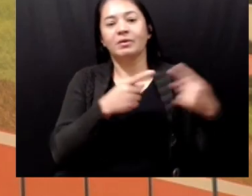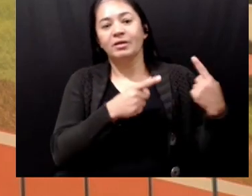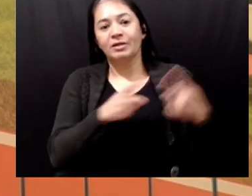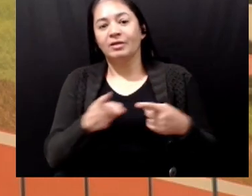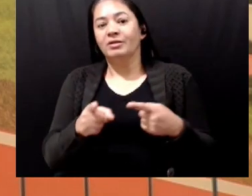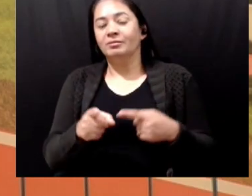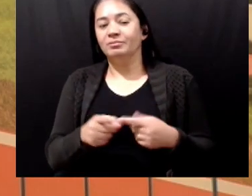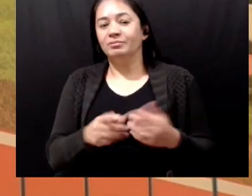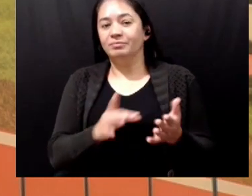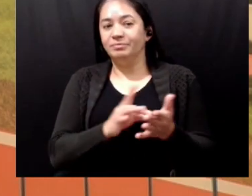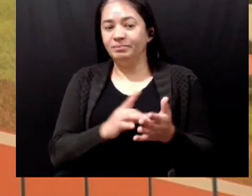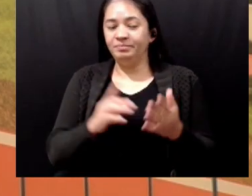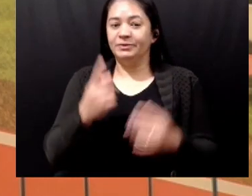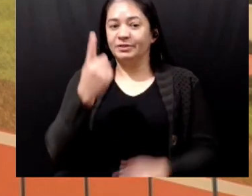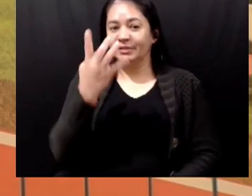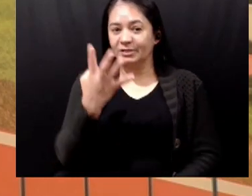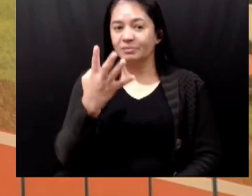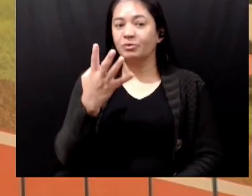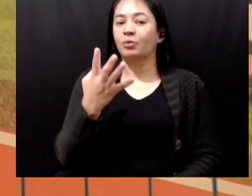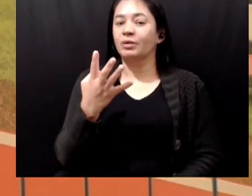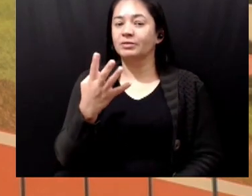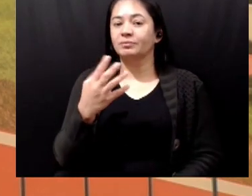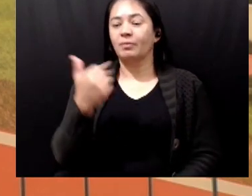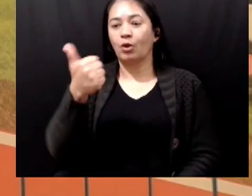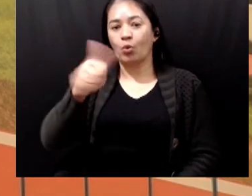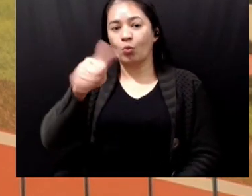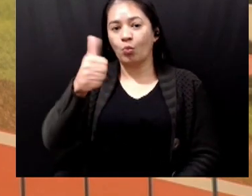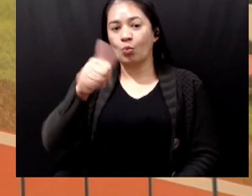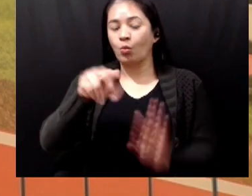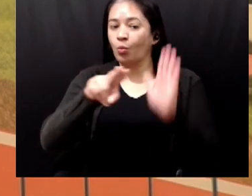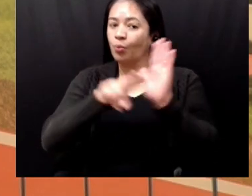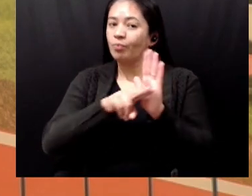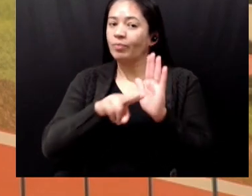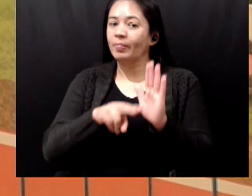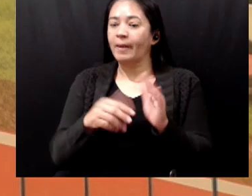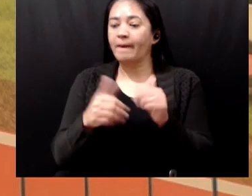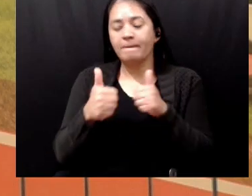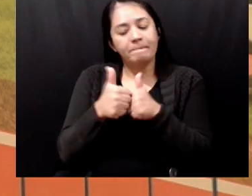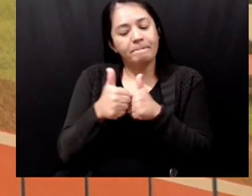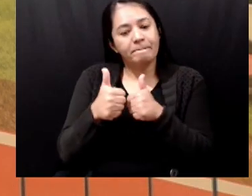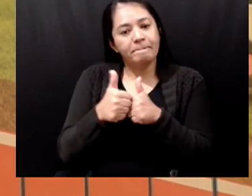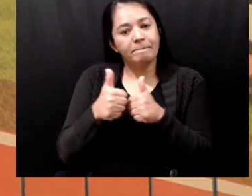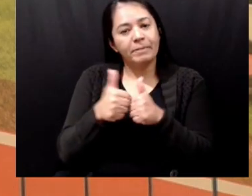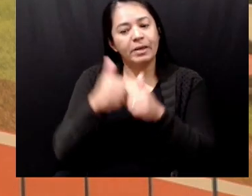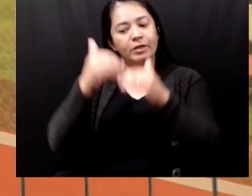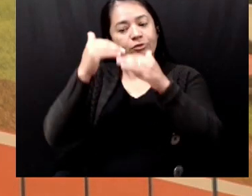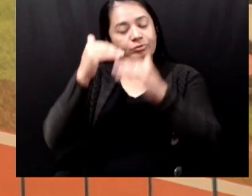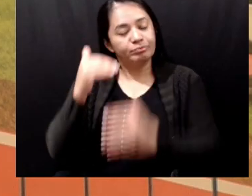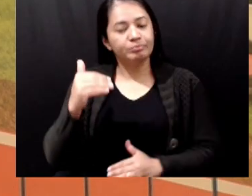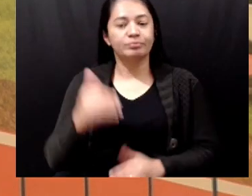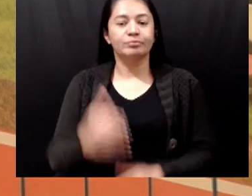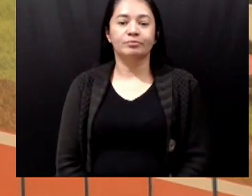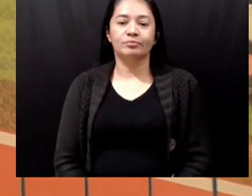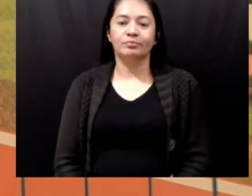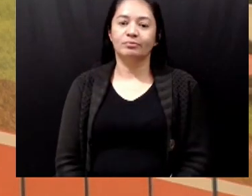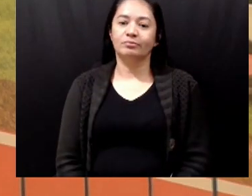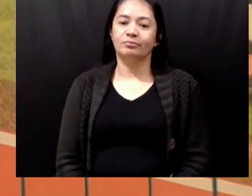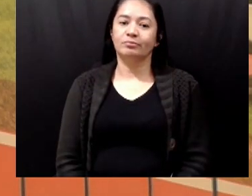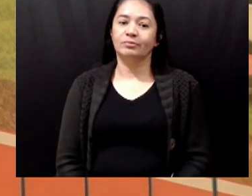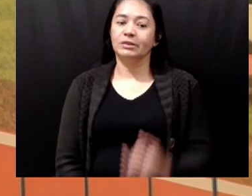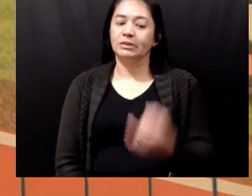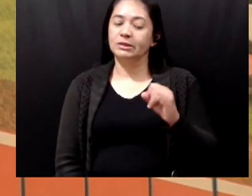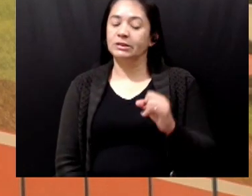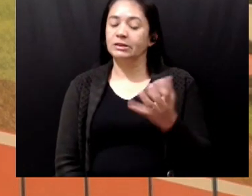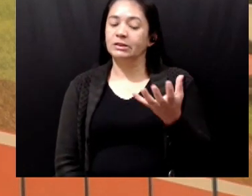14º colocado com 11 pontos, está mais próximo da zona de rebaixamento. Se quiser, o técnico Alberto Valentim